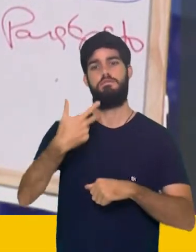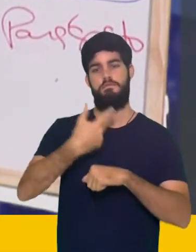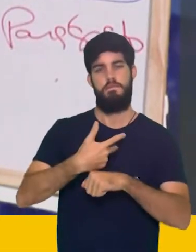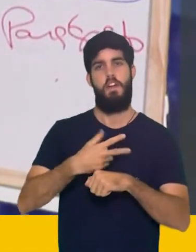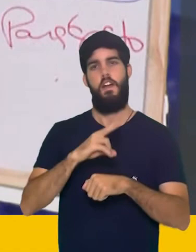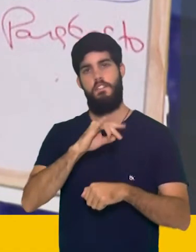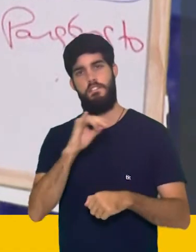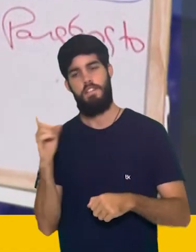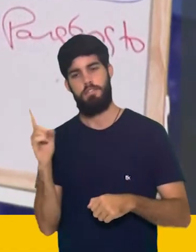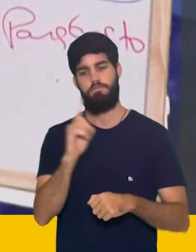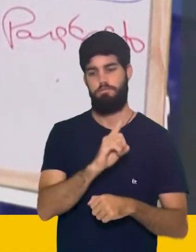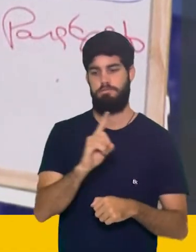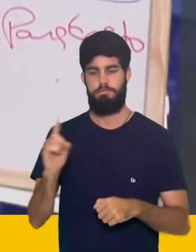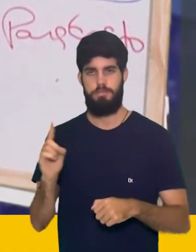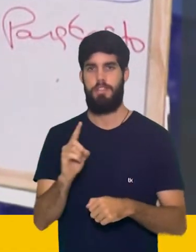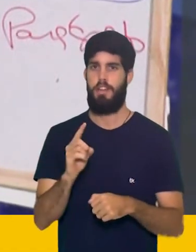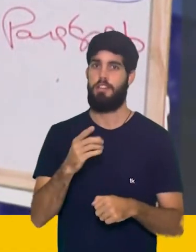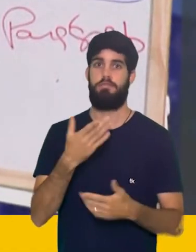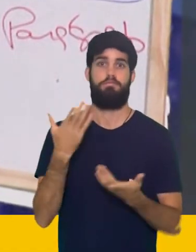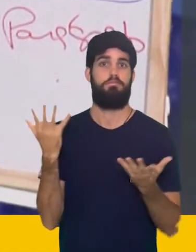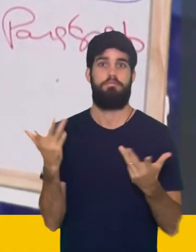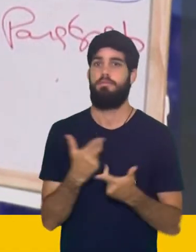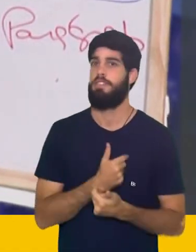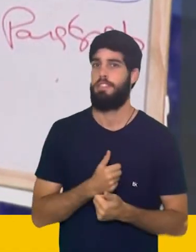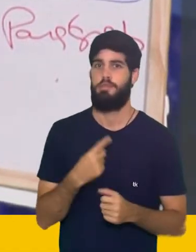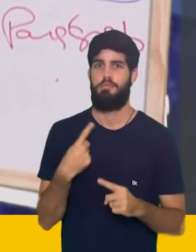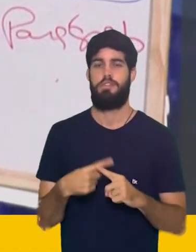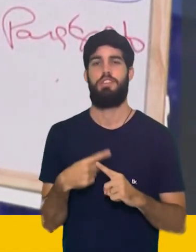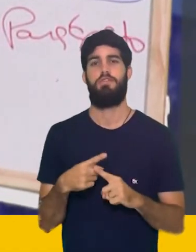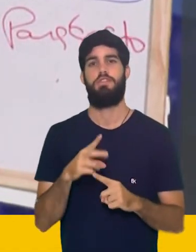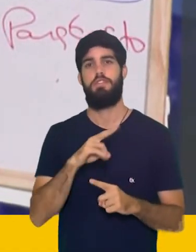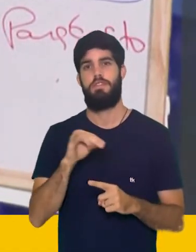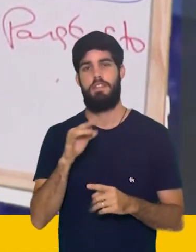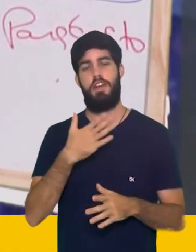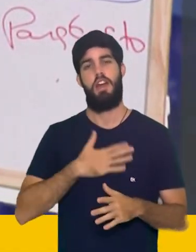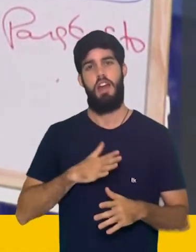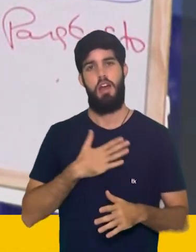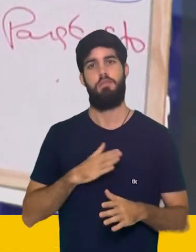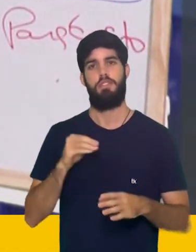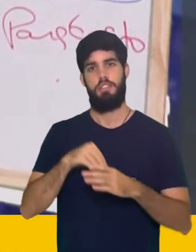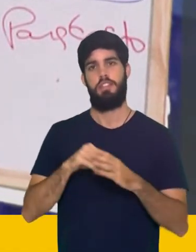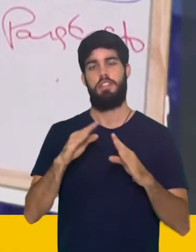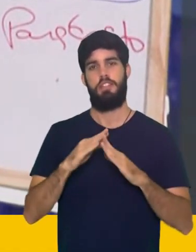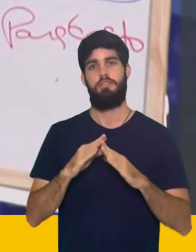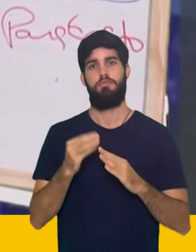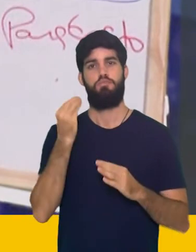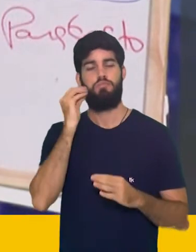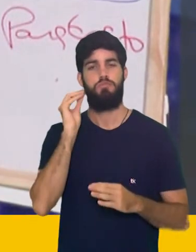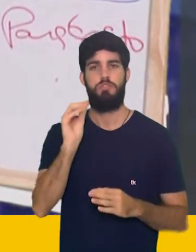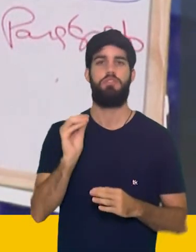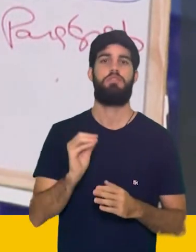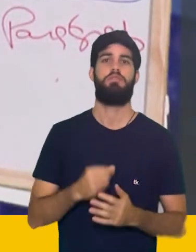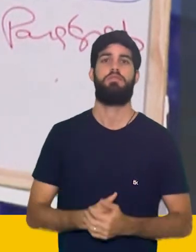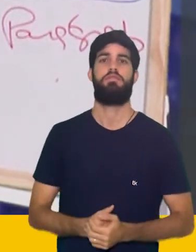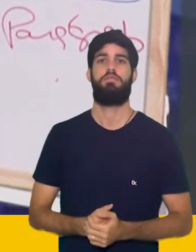vai e volta. E isso é uma maravilha, porque você vai estar tranquilo fazendo em casa. Um